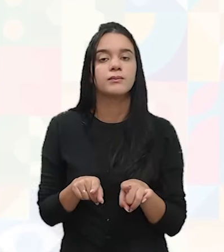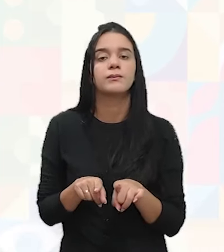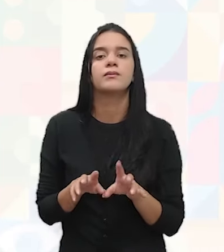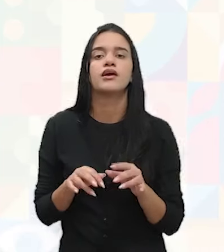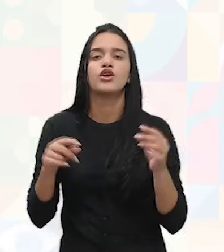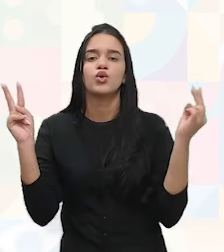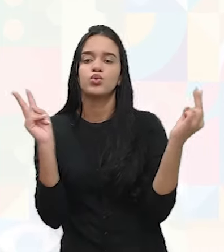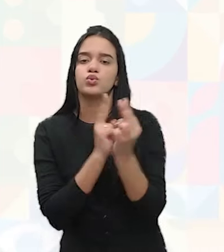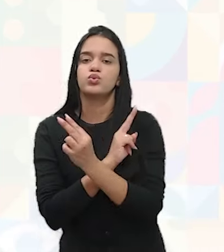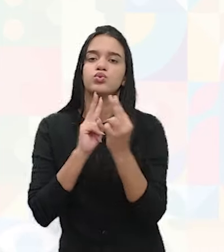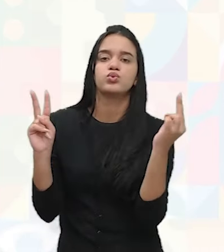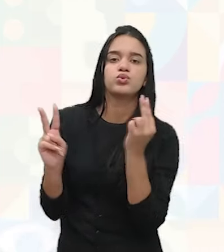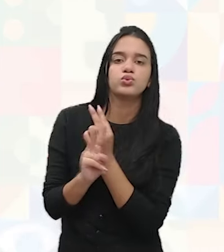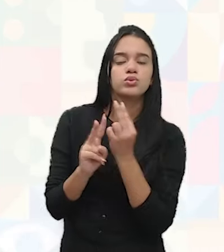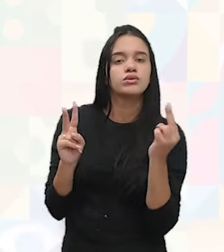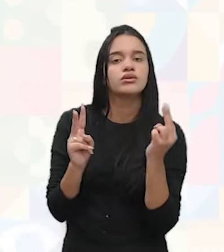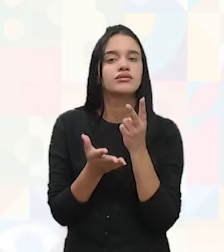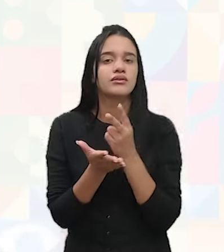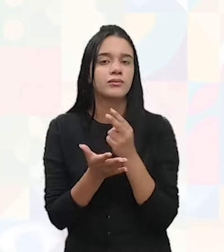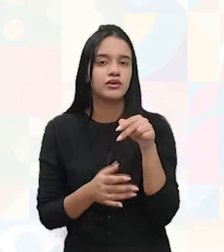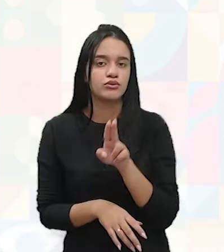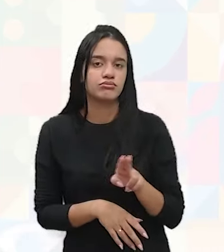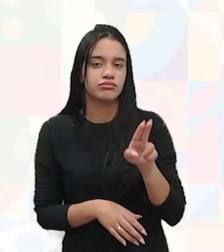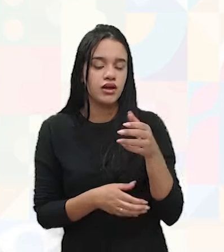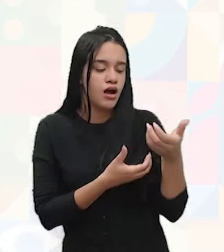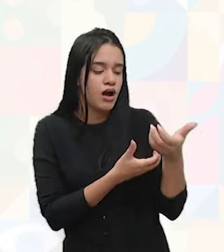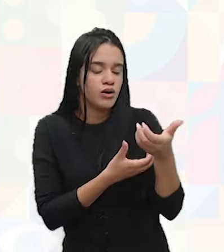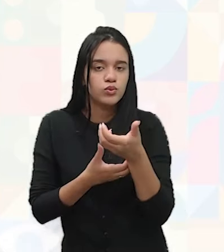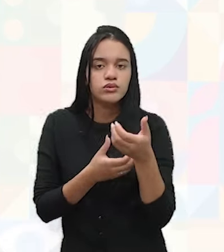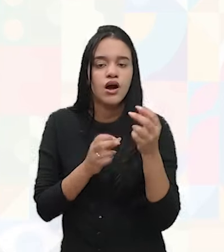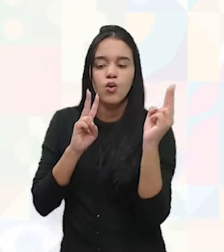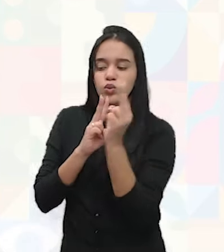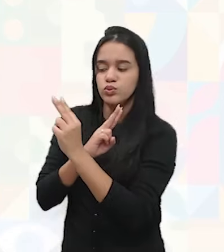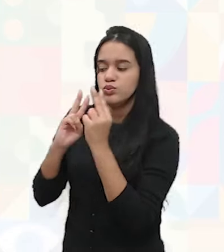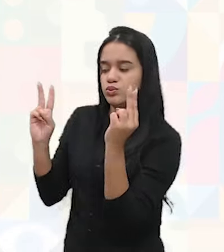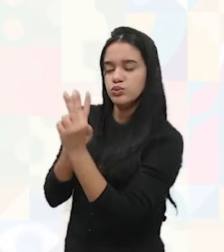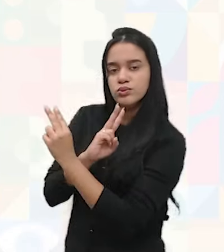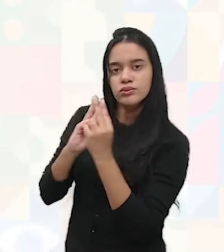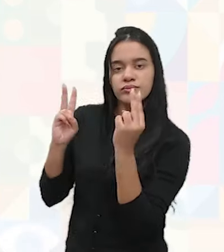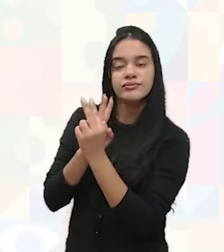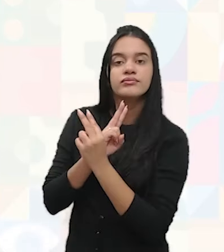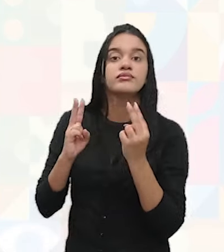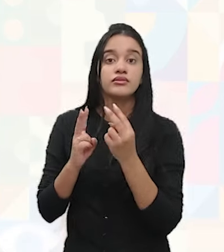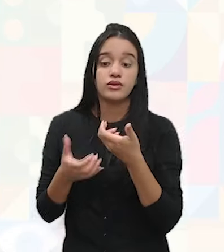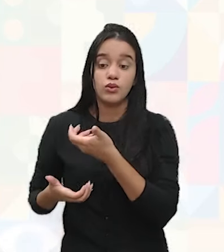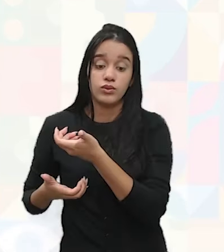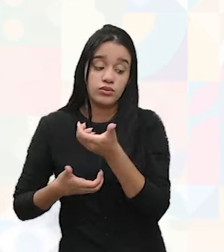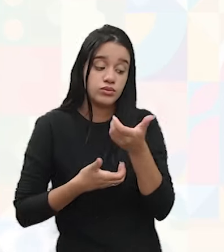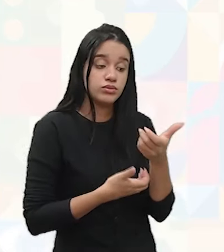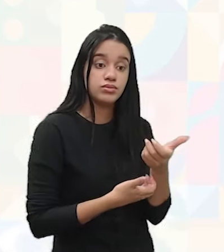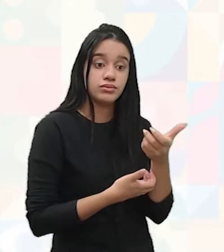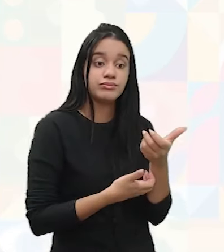local tá a gente sempre usa usar o extintor a favor do vento tá se a gente utilizar contra o vento a gente só vai estar jogando o agente pro